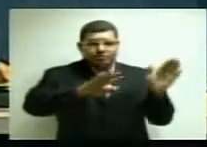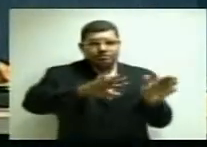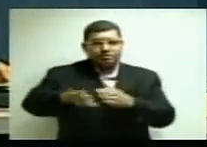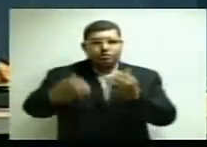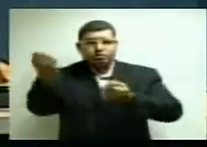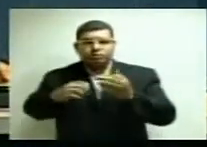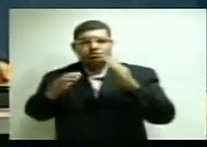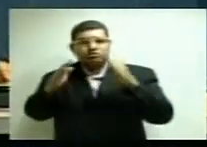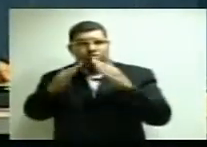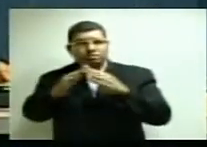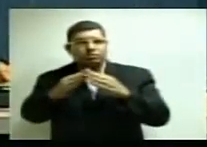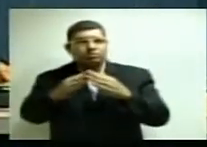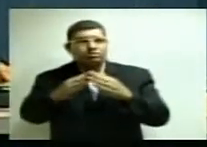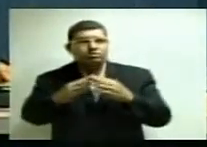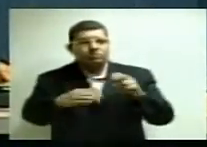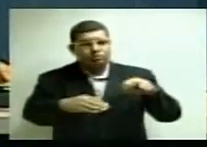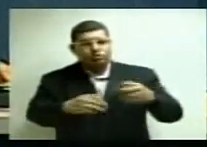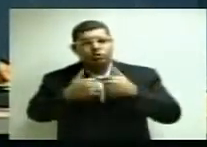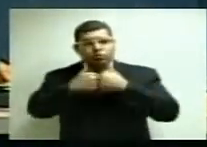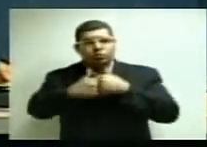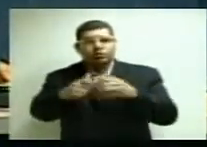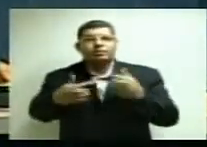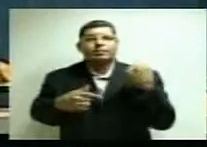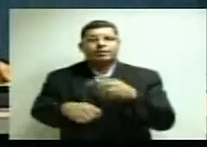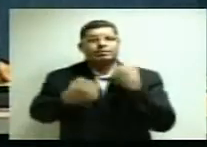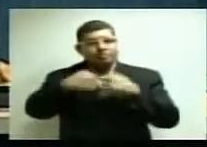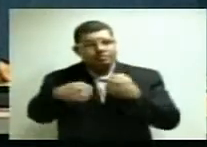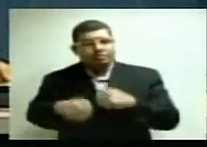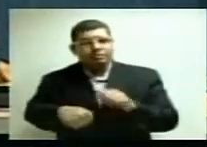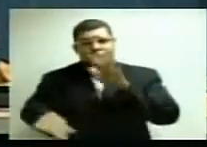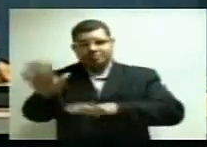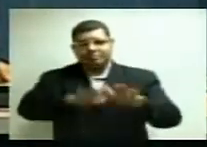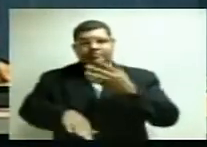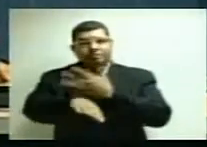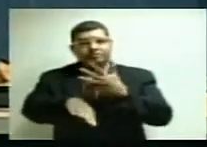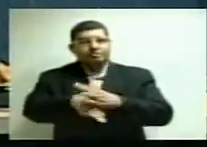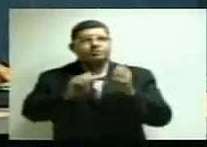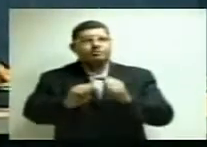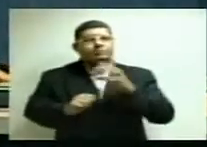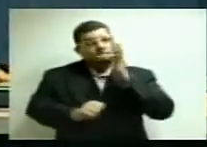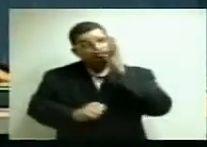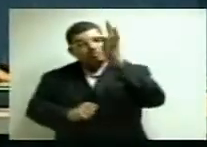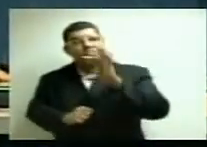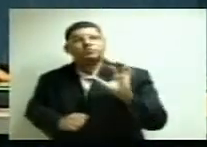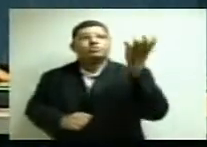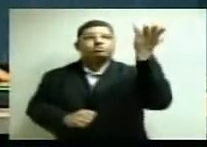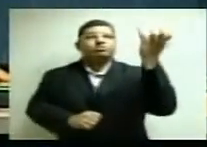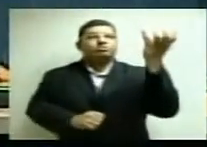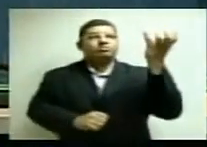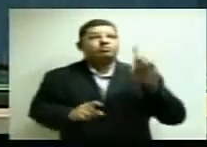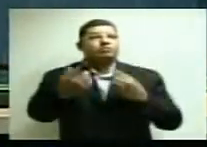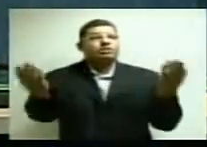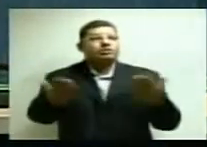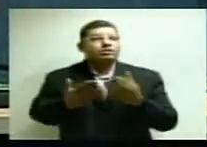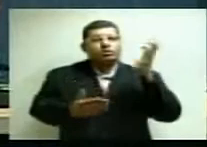os seus carros em casa para andar de ônibus. Nós precisamos preparar a cidade para que no futuro isso aconteça,